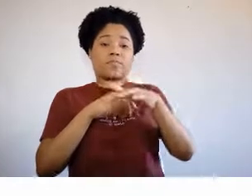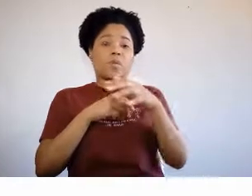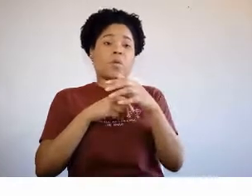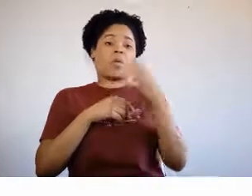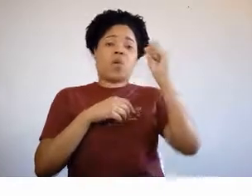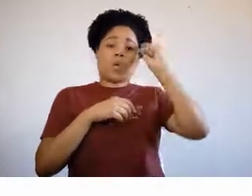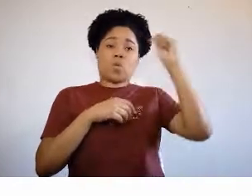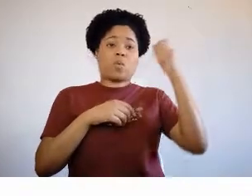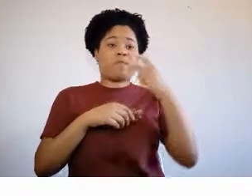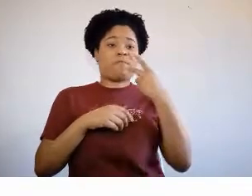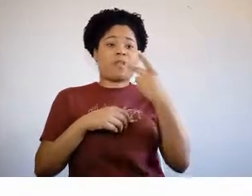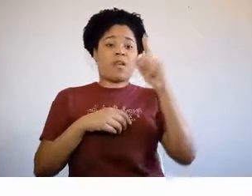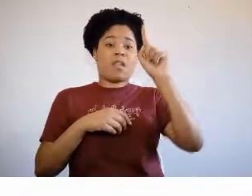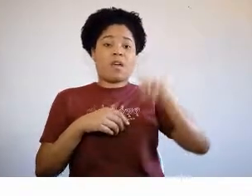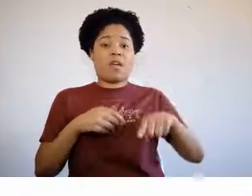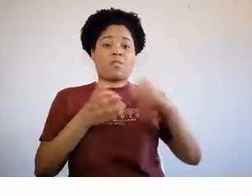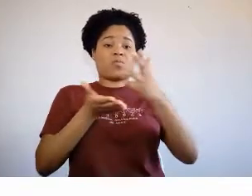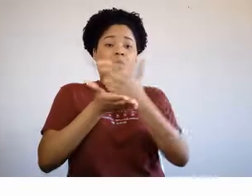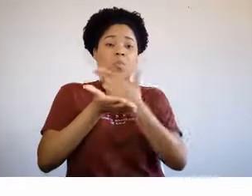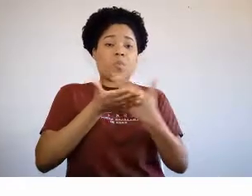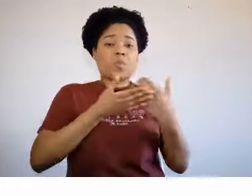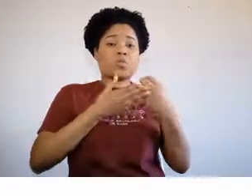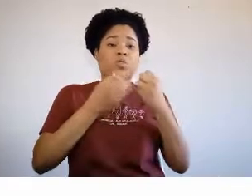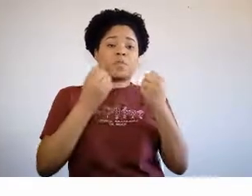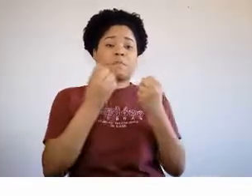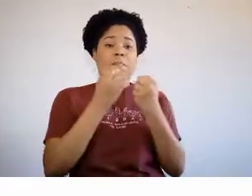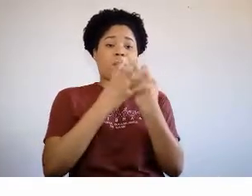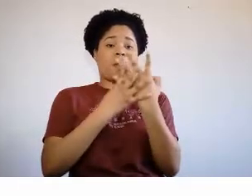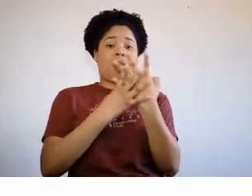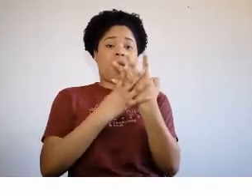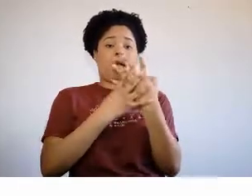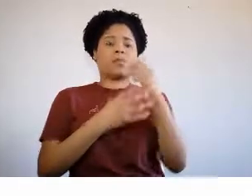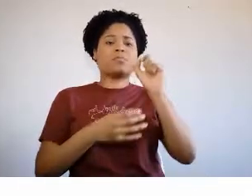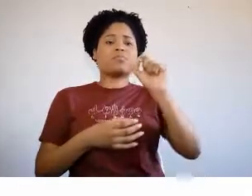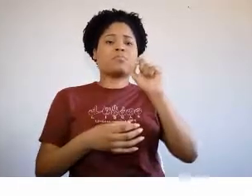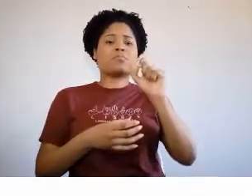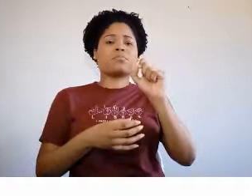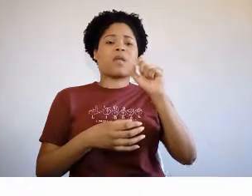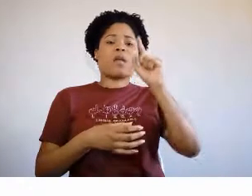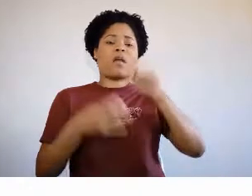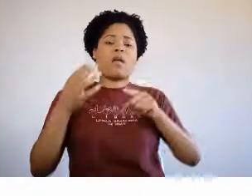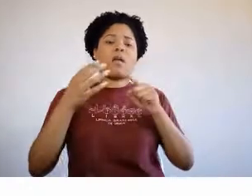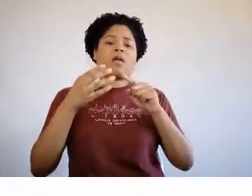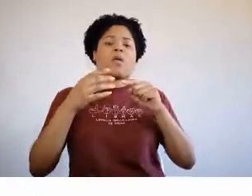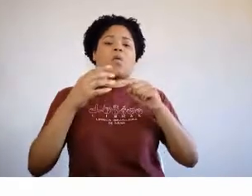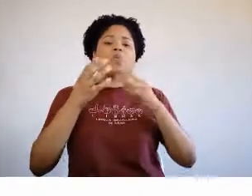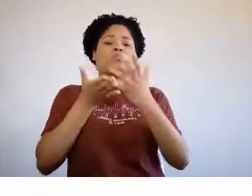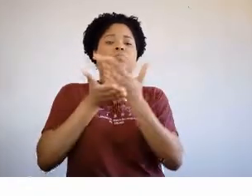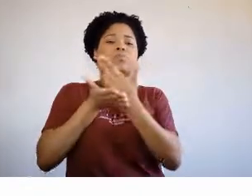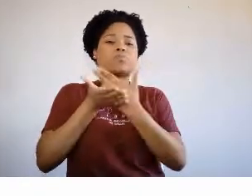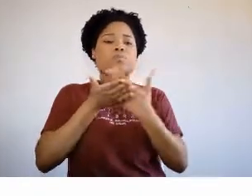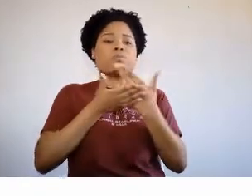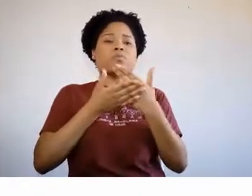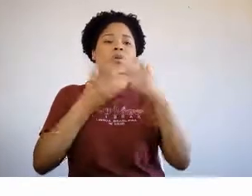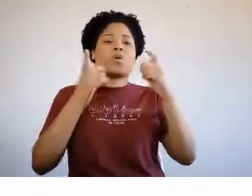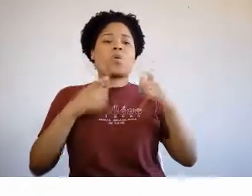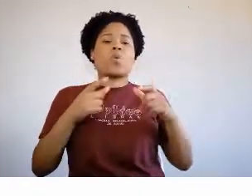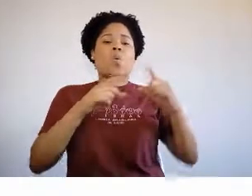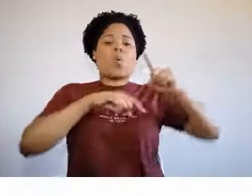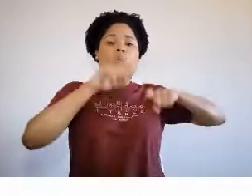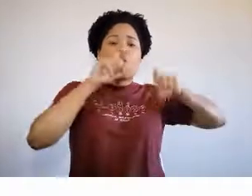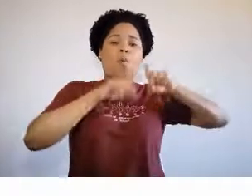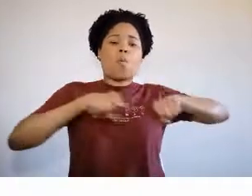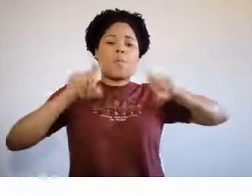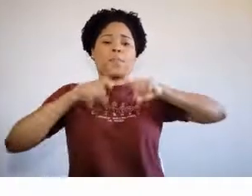derivação que alguns autores consideram é a topologia em malha. O que é a topologia em malha? É uma topologia onde,